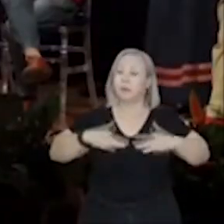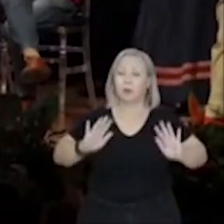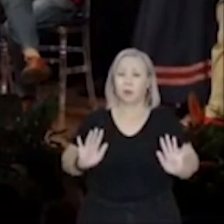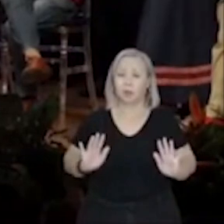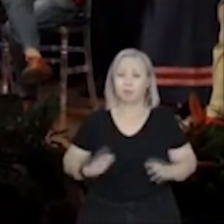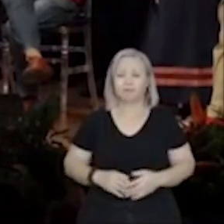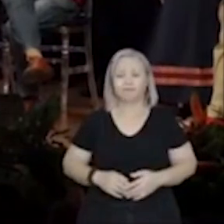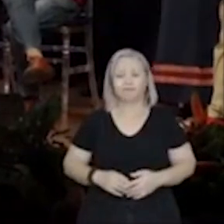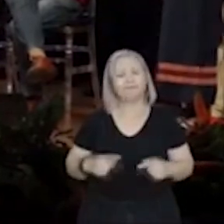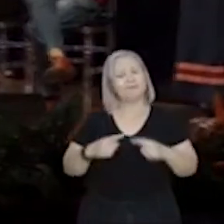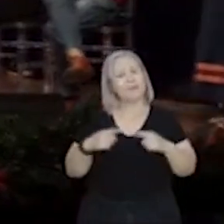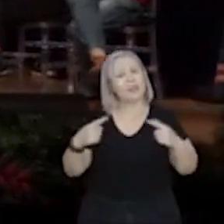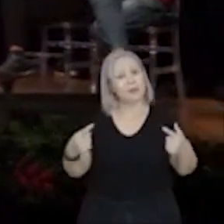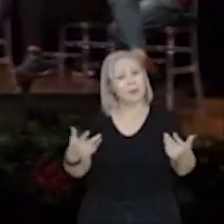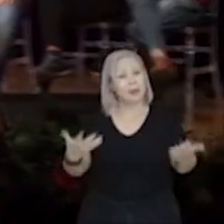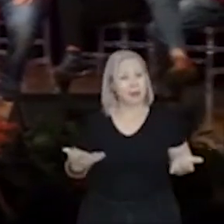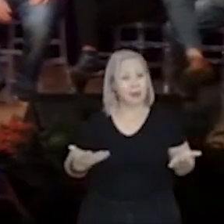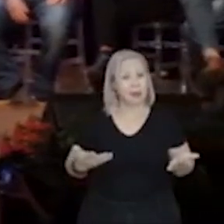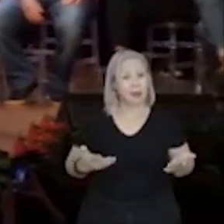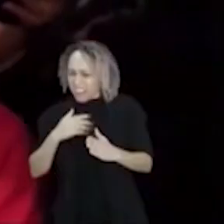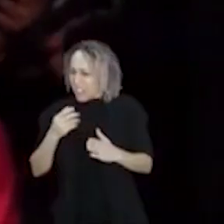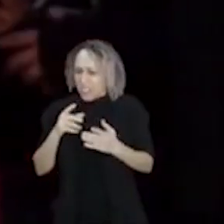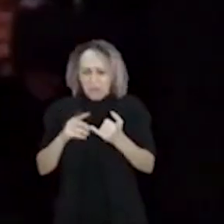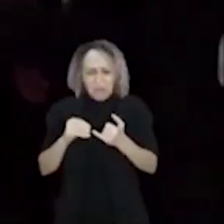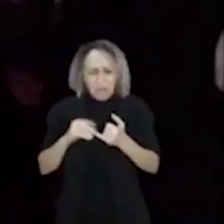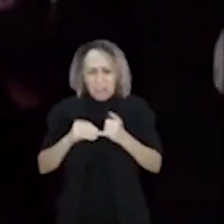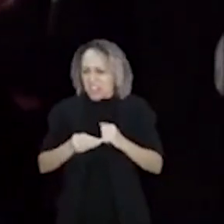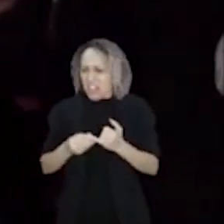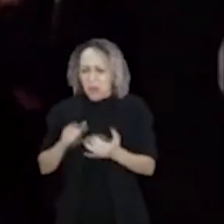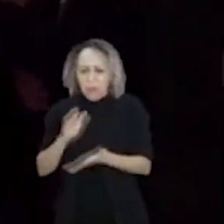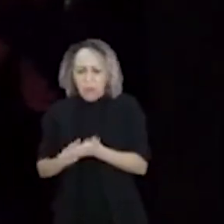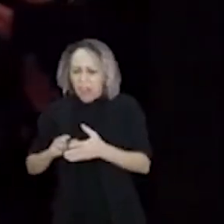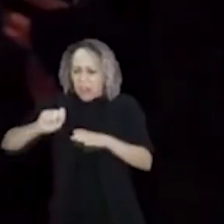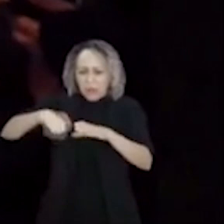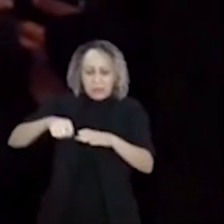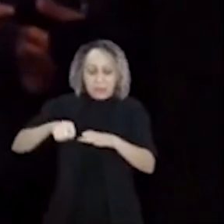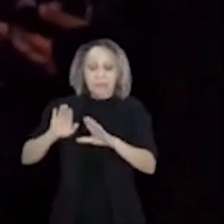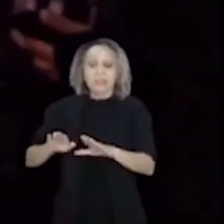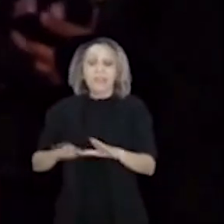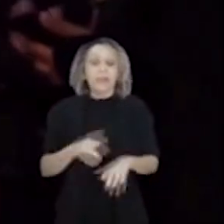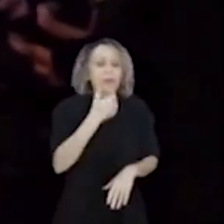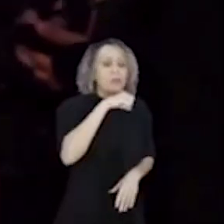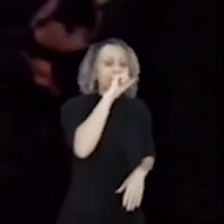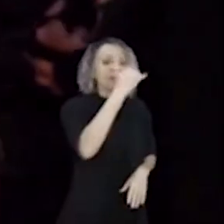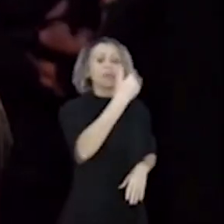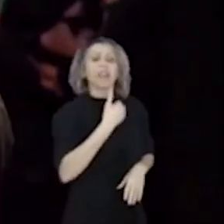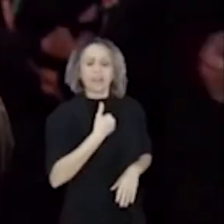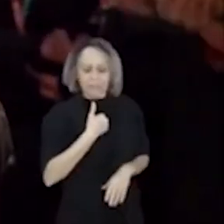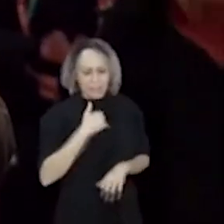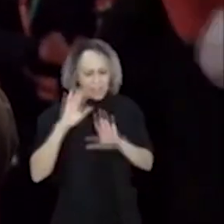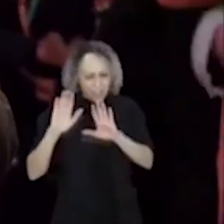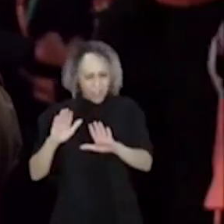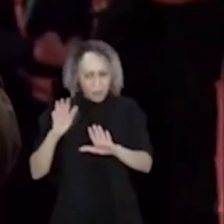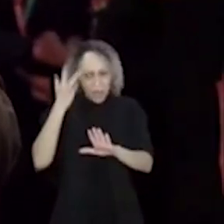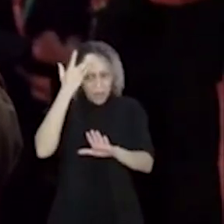Entretanto, eu vi esse país sendo destruído. Então, esperem, porque amanhã esse